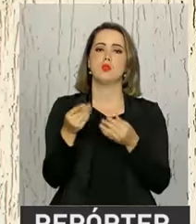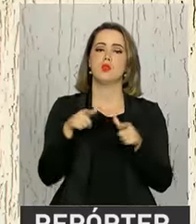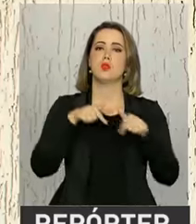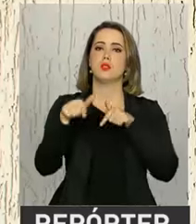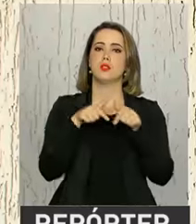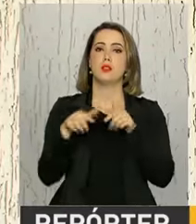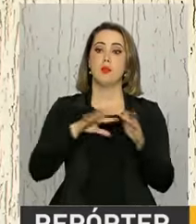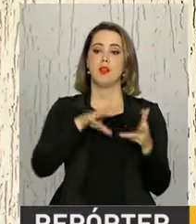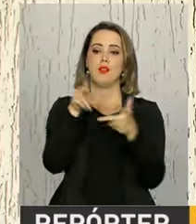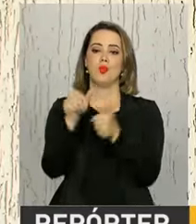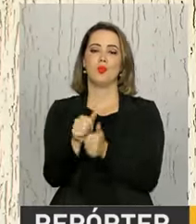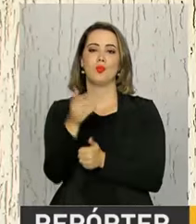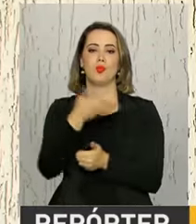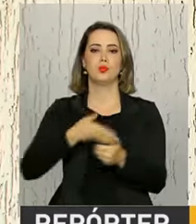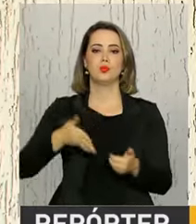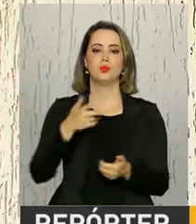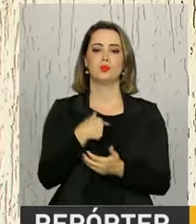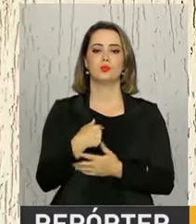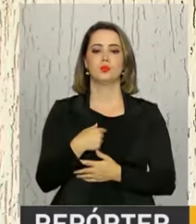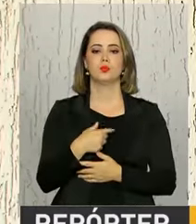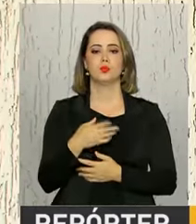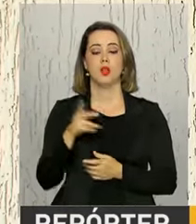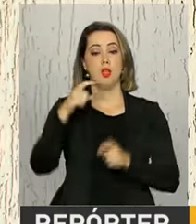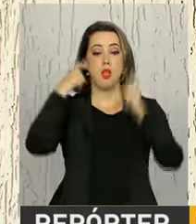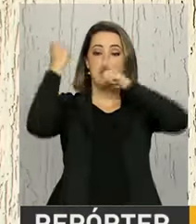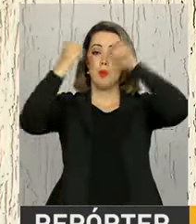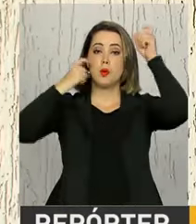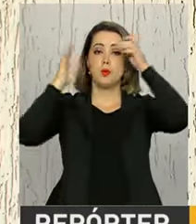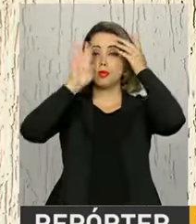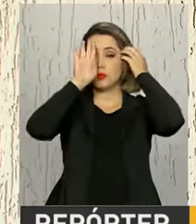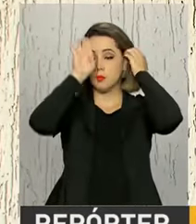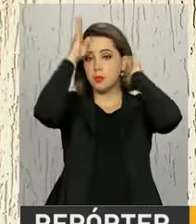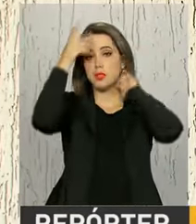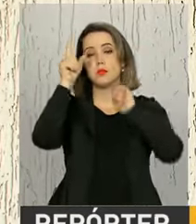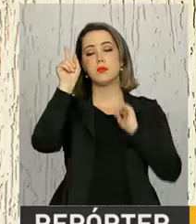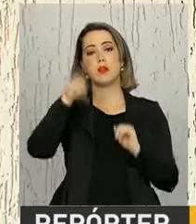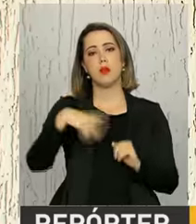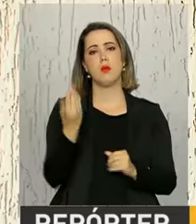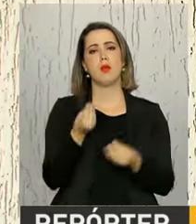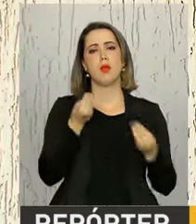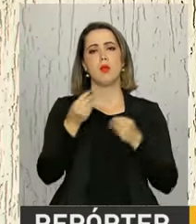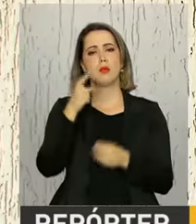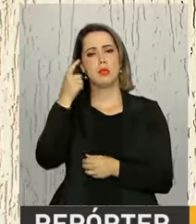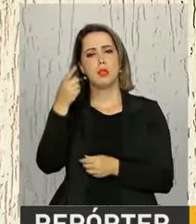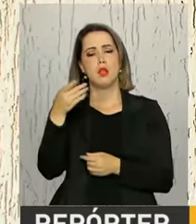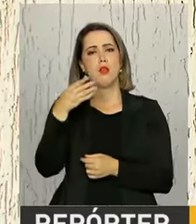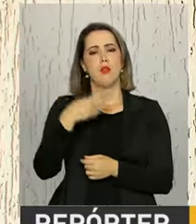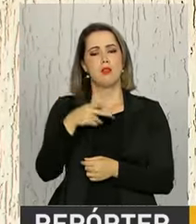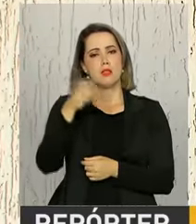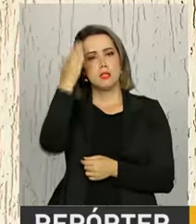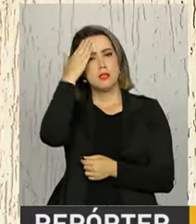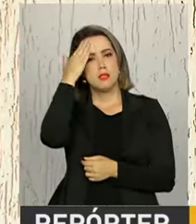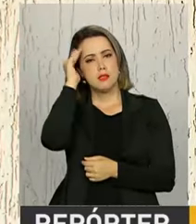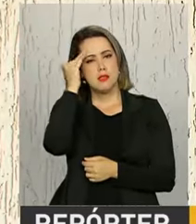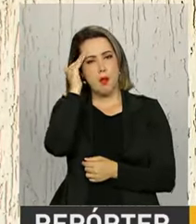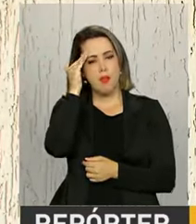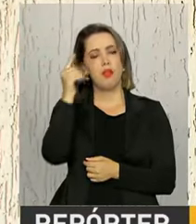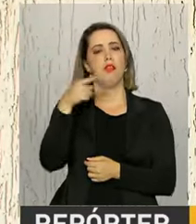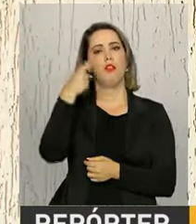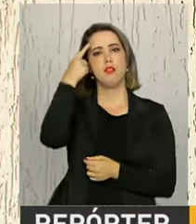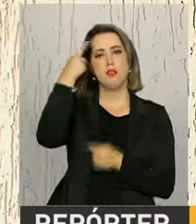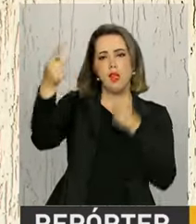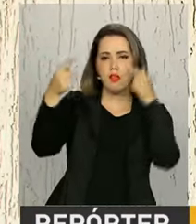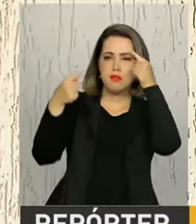preocupação primordial deste evento é de começar a ideia é debater de forma amadora